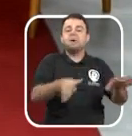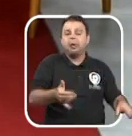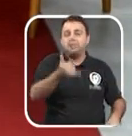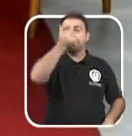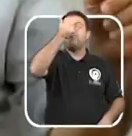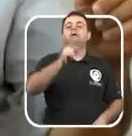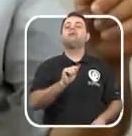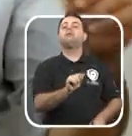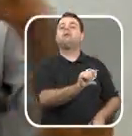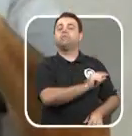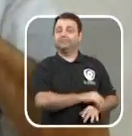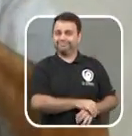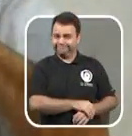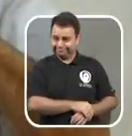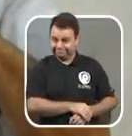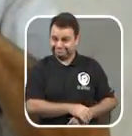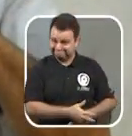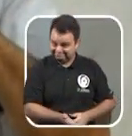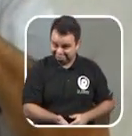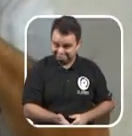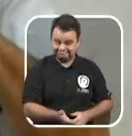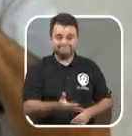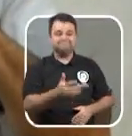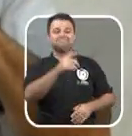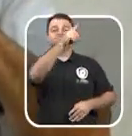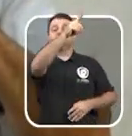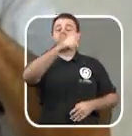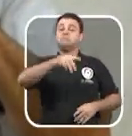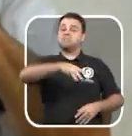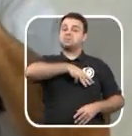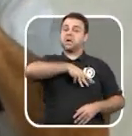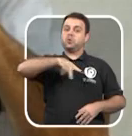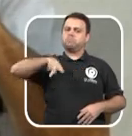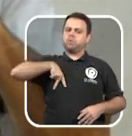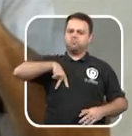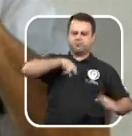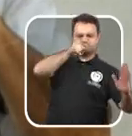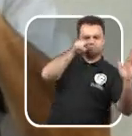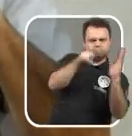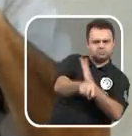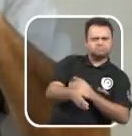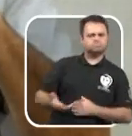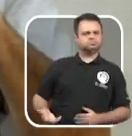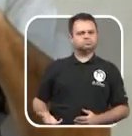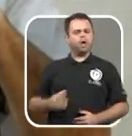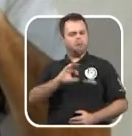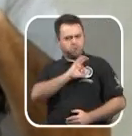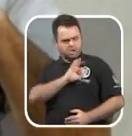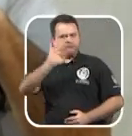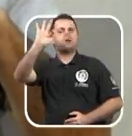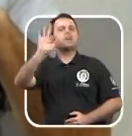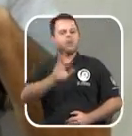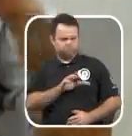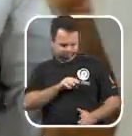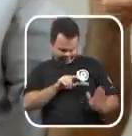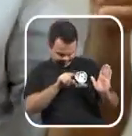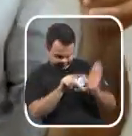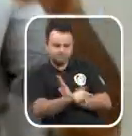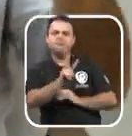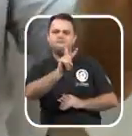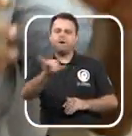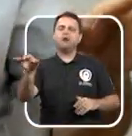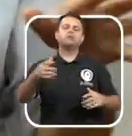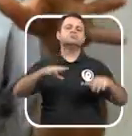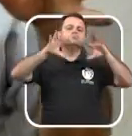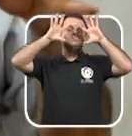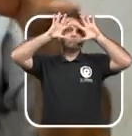E a hora que chegou no Ministério Público, o Ministério Público fez o questionamento, assim como a Polícia Federal em breve vai fazer também, né? O Tribunal de